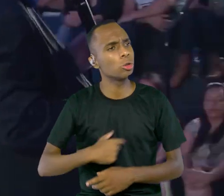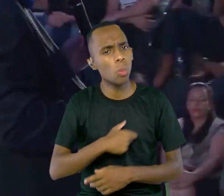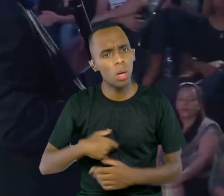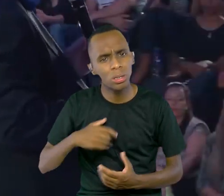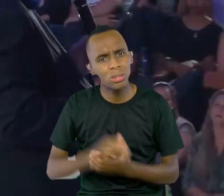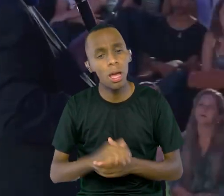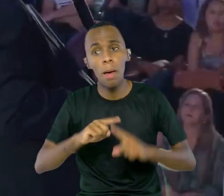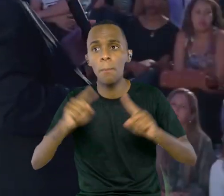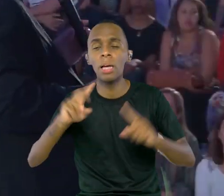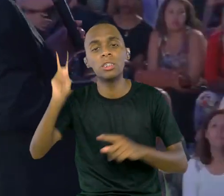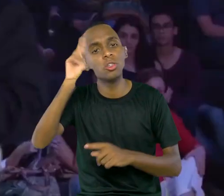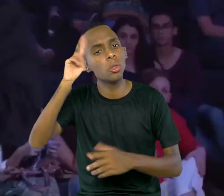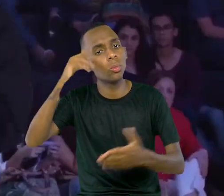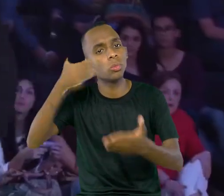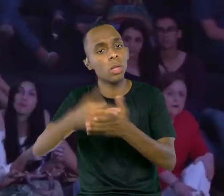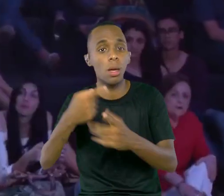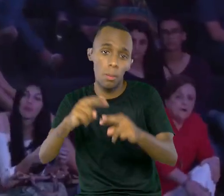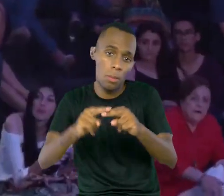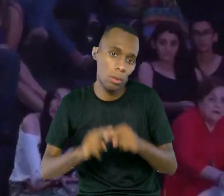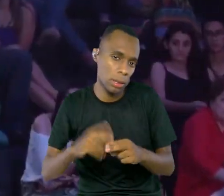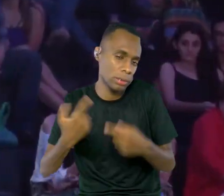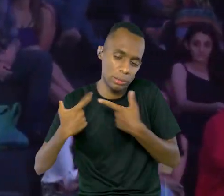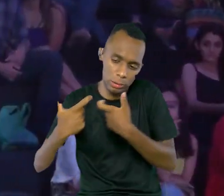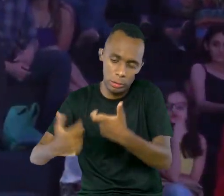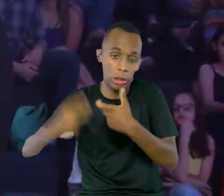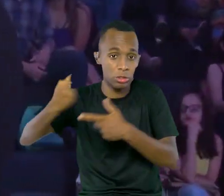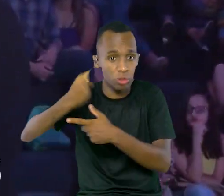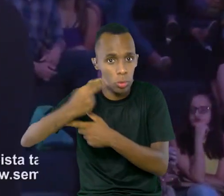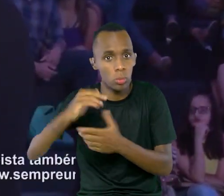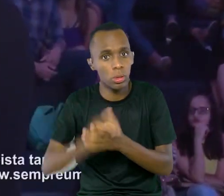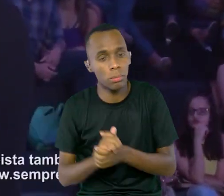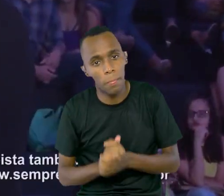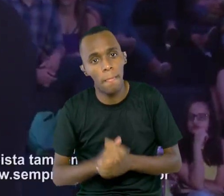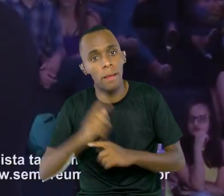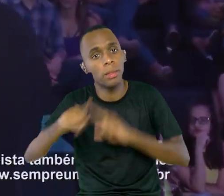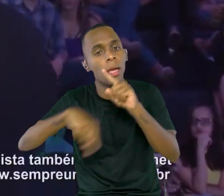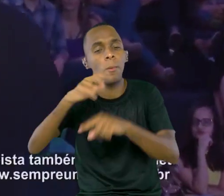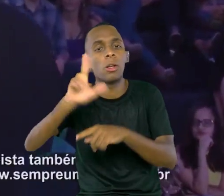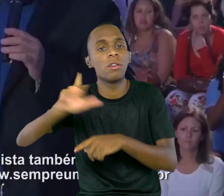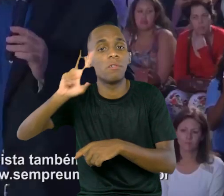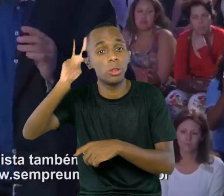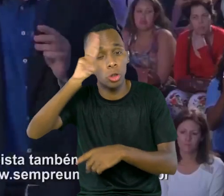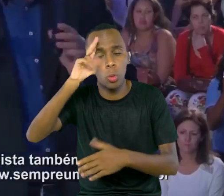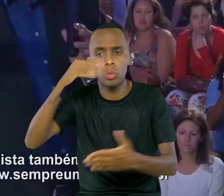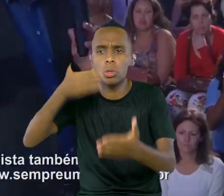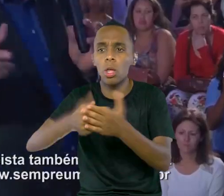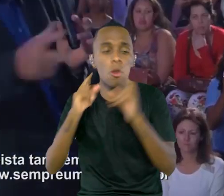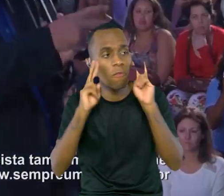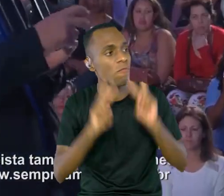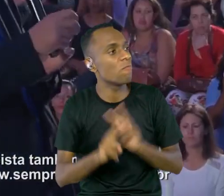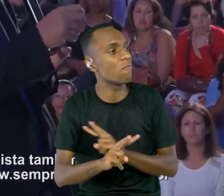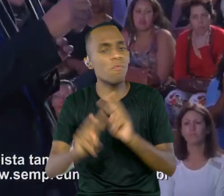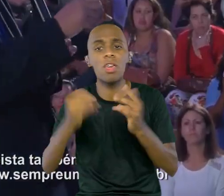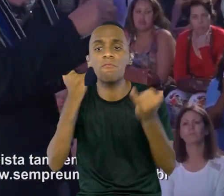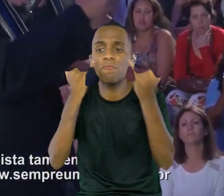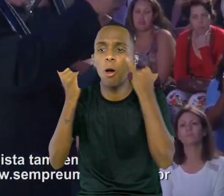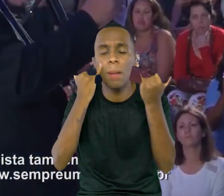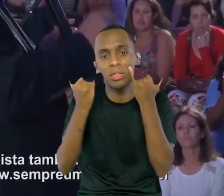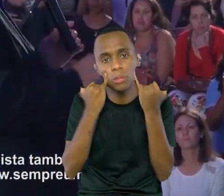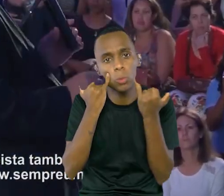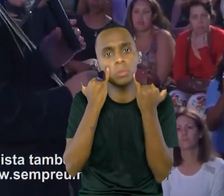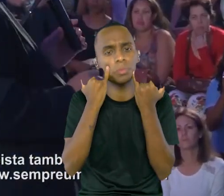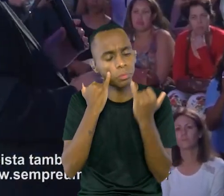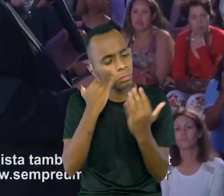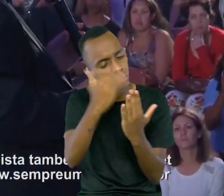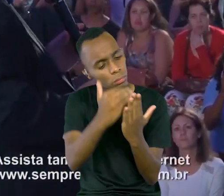na Suécia. Na segunda-feira, eu falei, deve ser por causa da Segunda Guerra. Na segunda-feira, eu fui para a universidade e resolvi olhar os